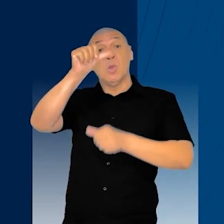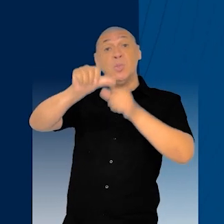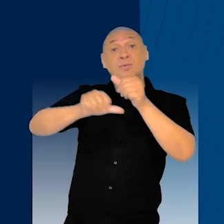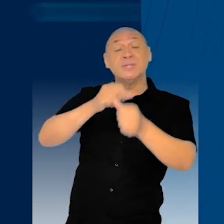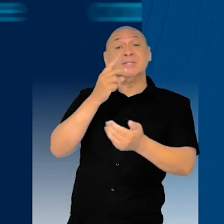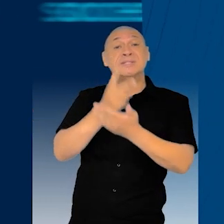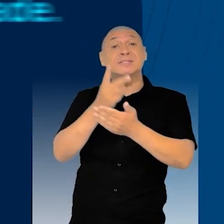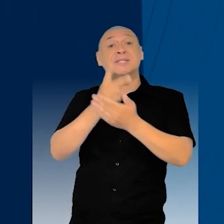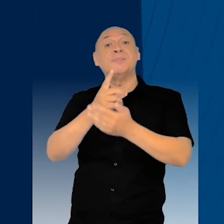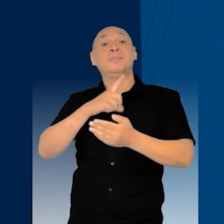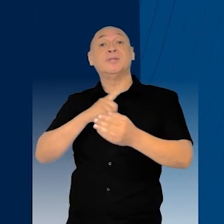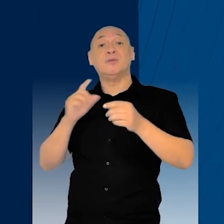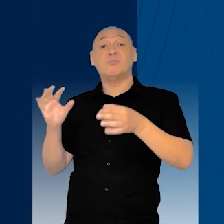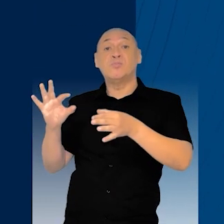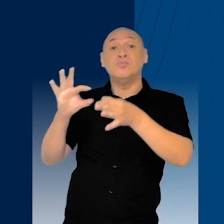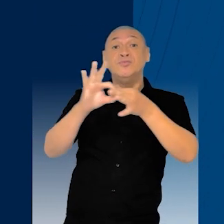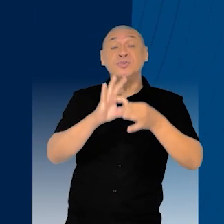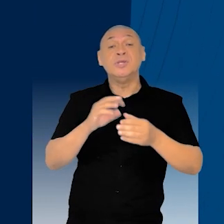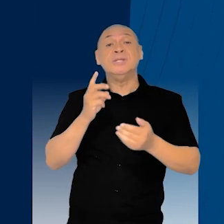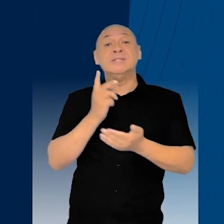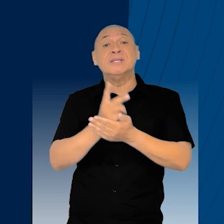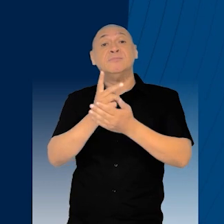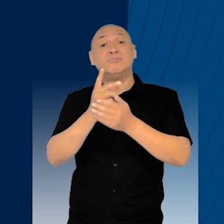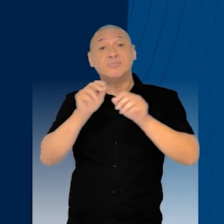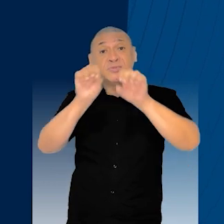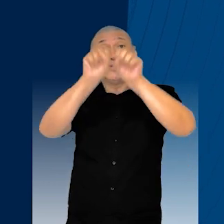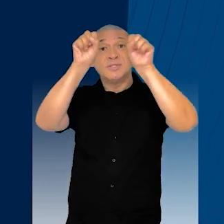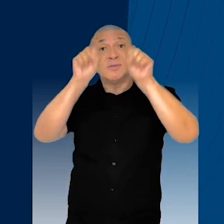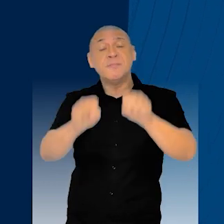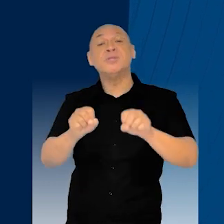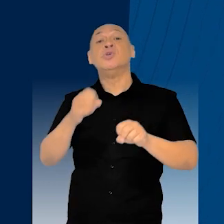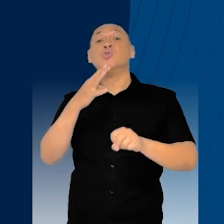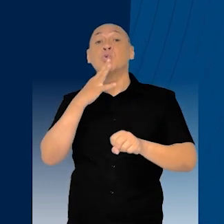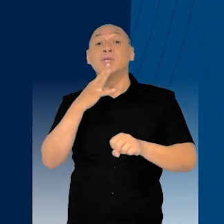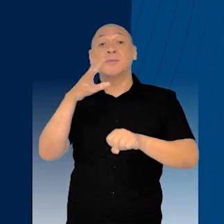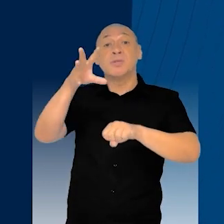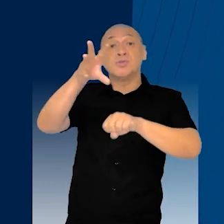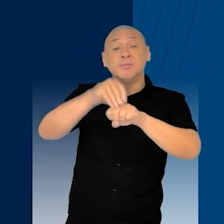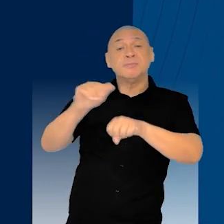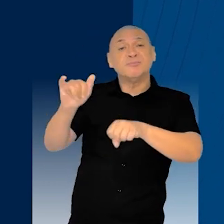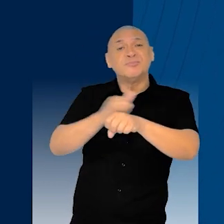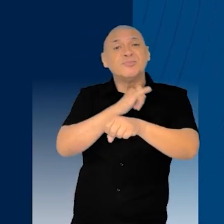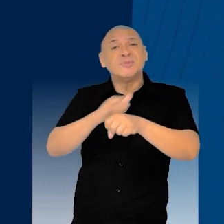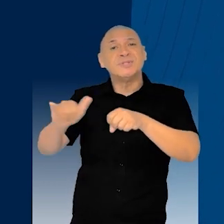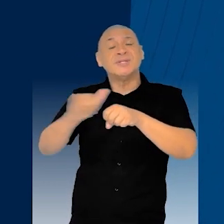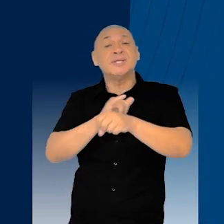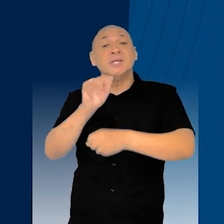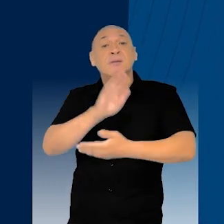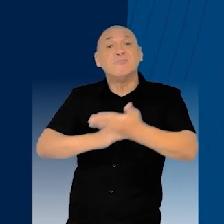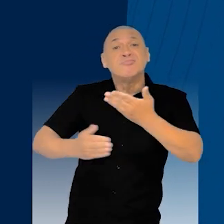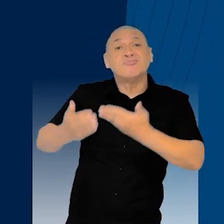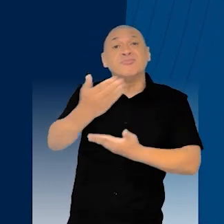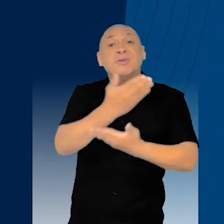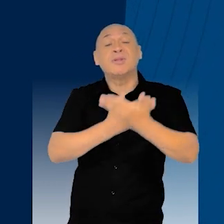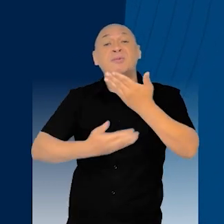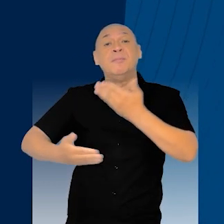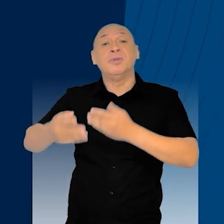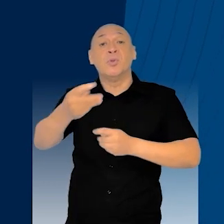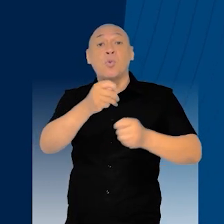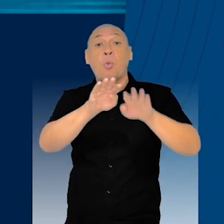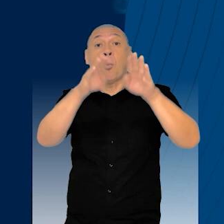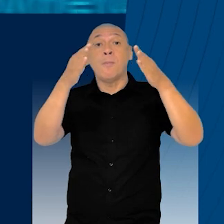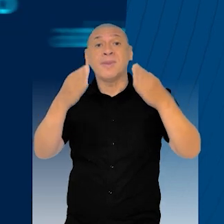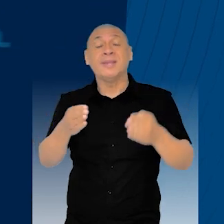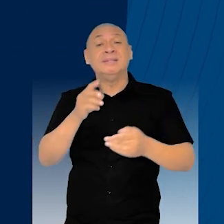inovação, estabelecer um intercâmbio proativo e sistemático de conhecimentos como parte da estratégia de relacionamento com o mercado e com a